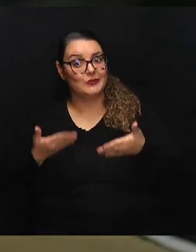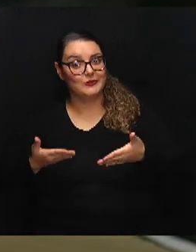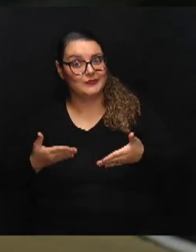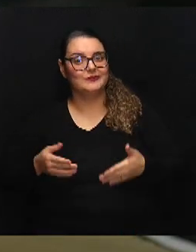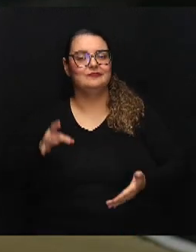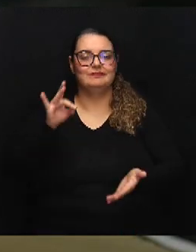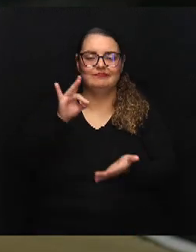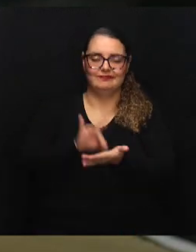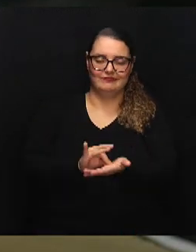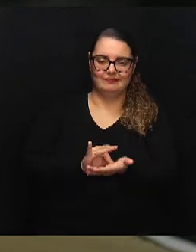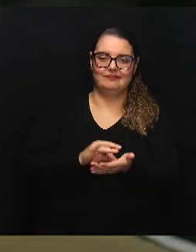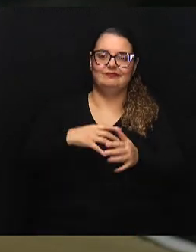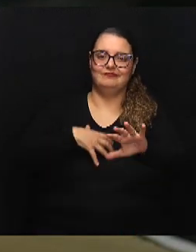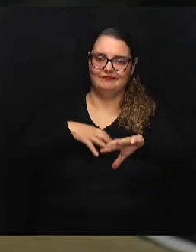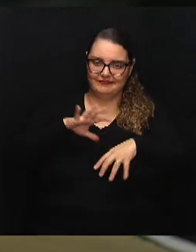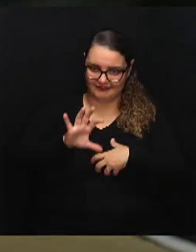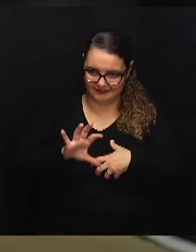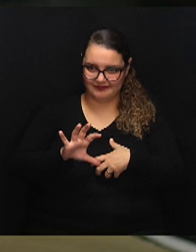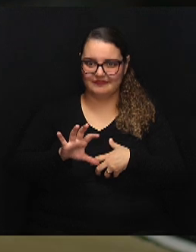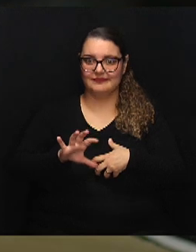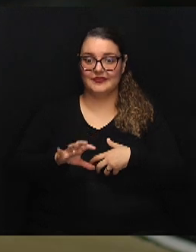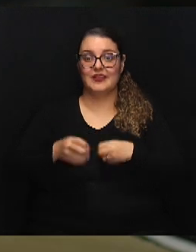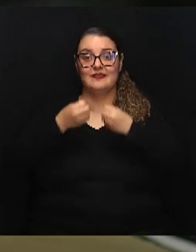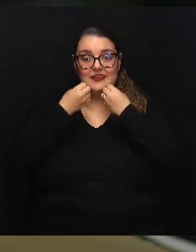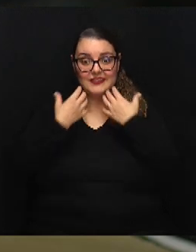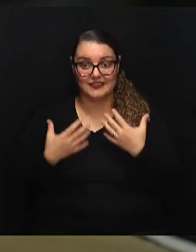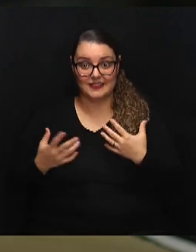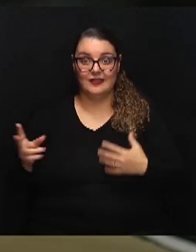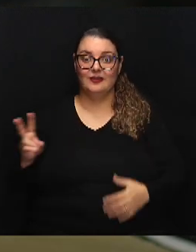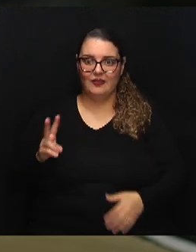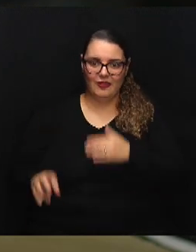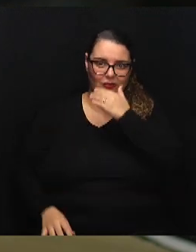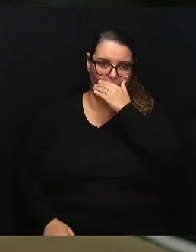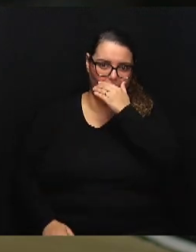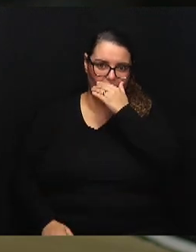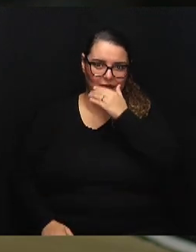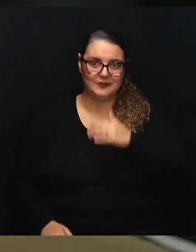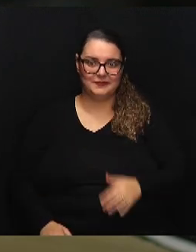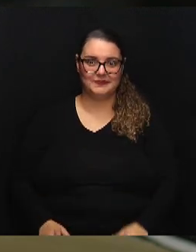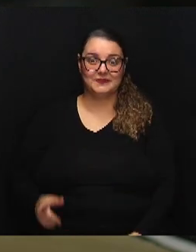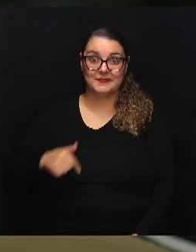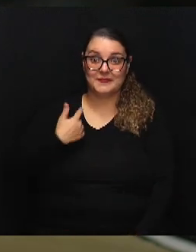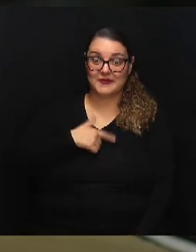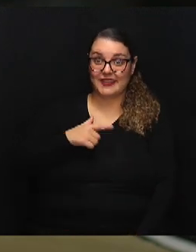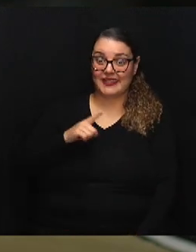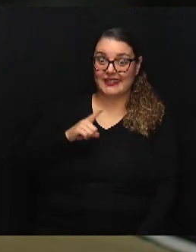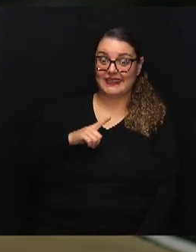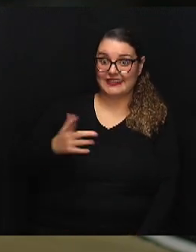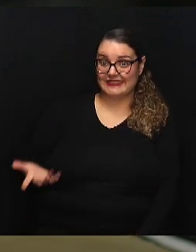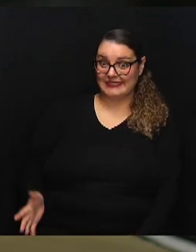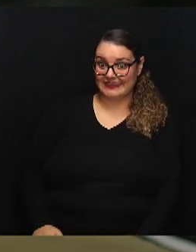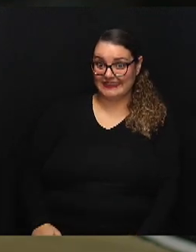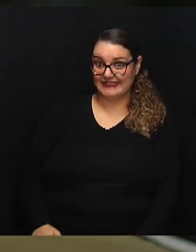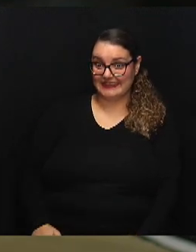recíproca e faz bem para os dois. E agora, nós temos uma